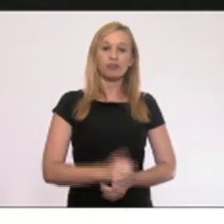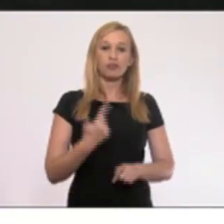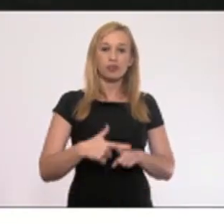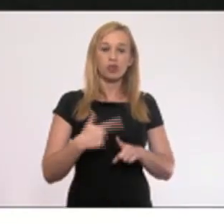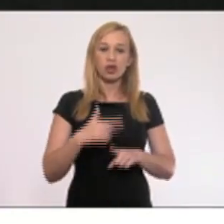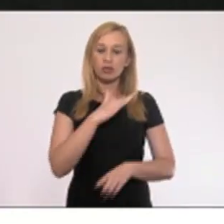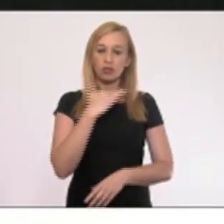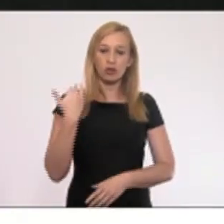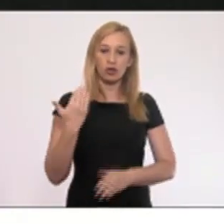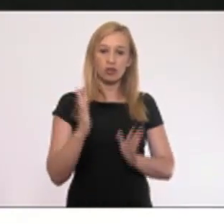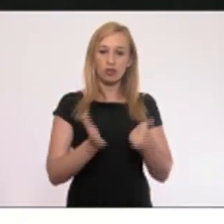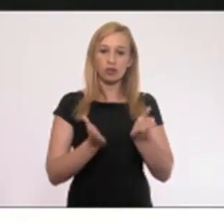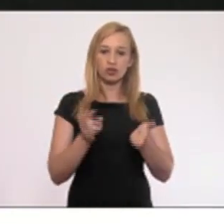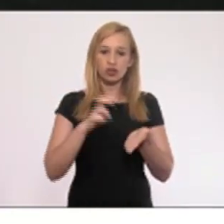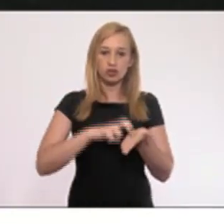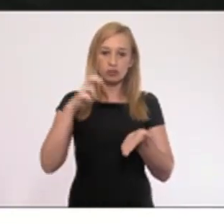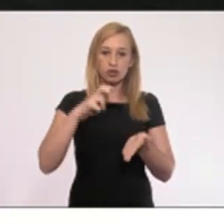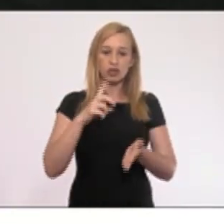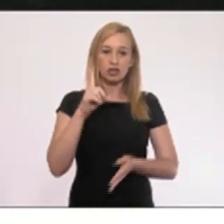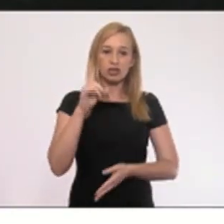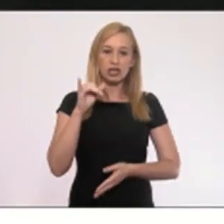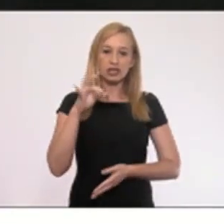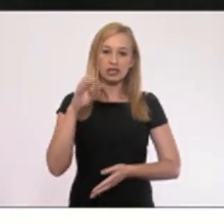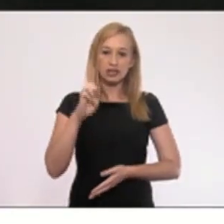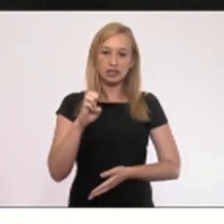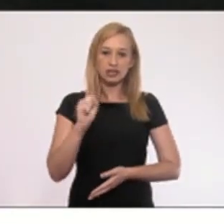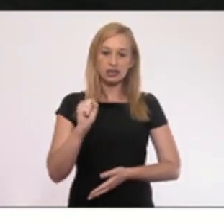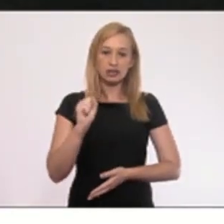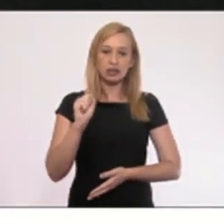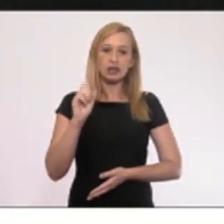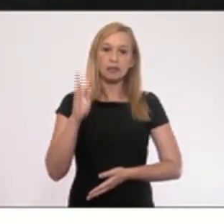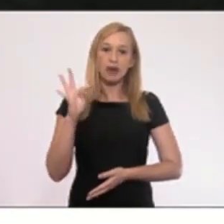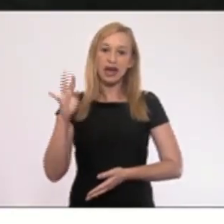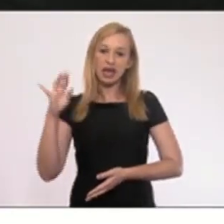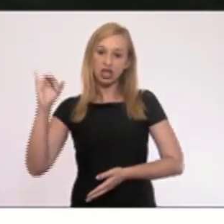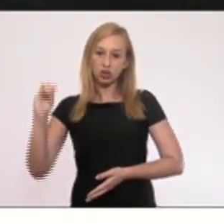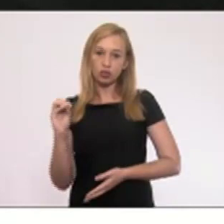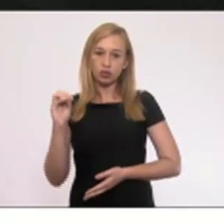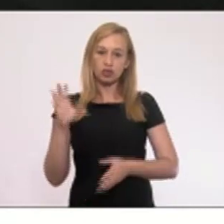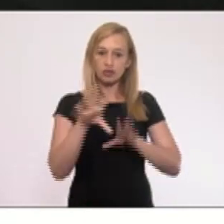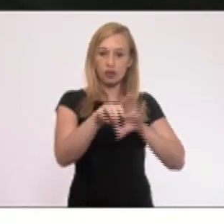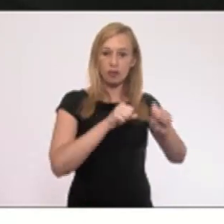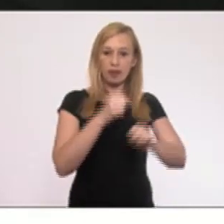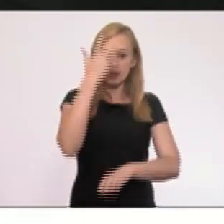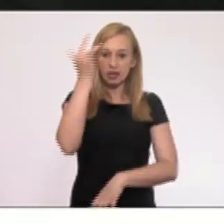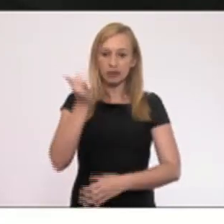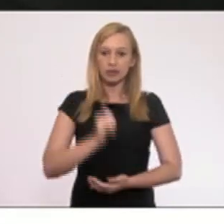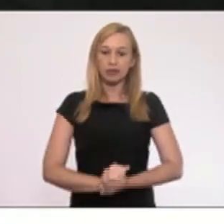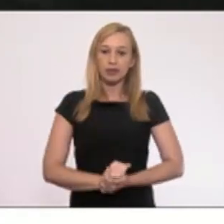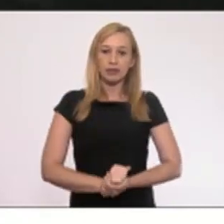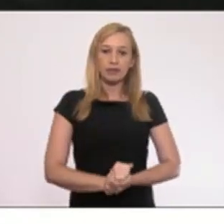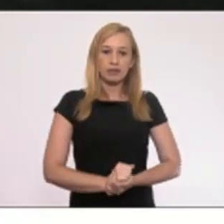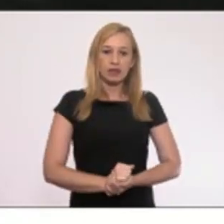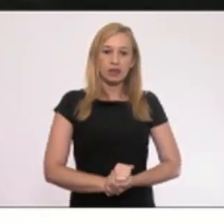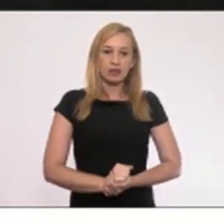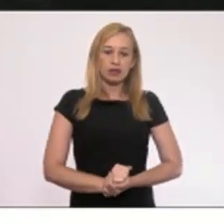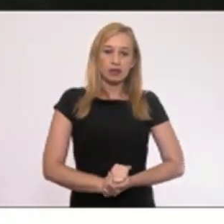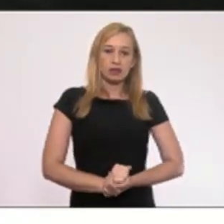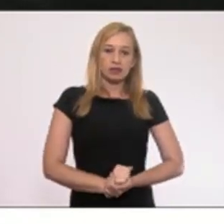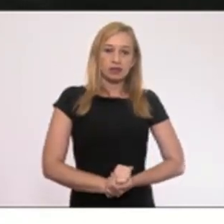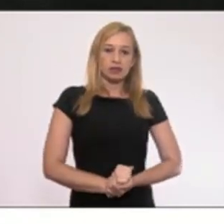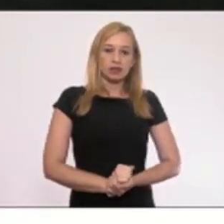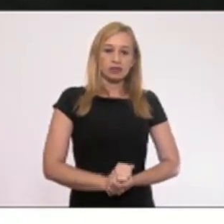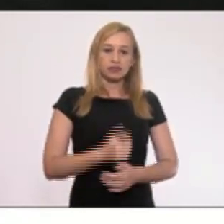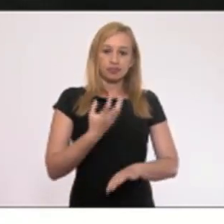faleceu hoje de manhã cedo Dante Rodrigues Barreto. Ele ia se formar amanhã como praça